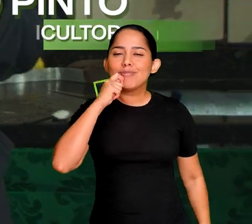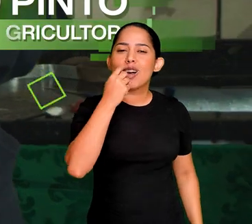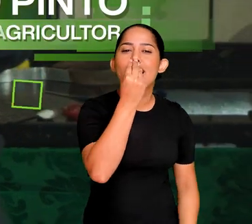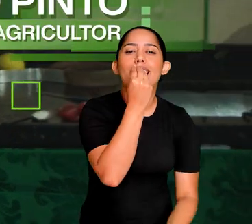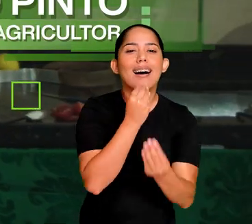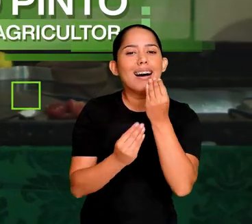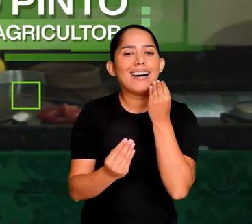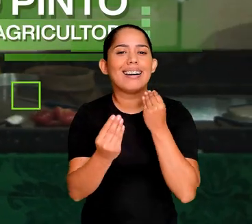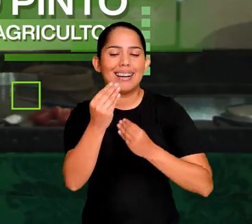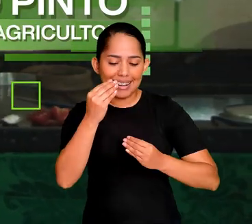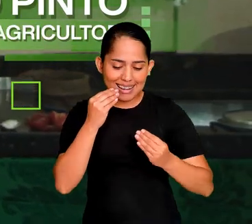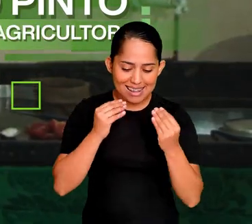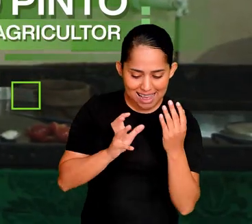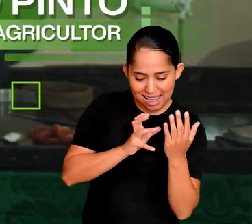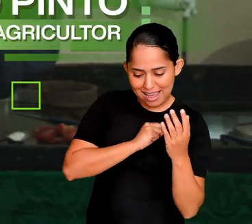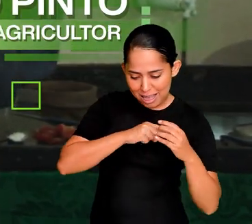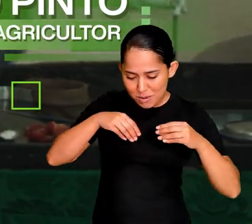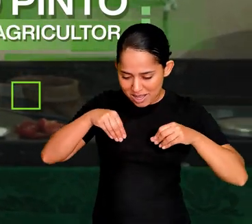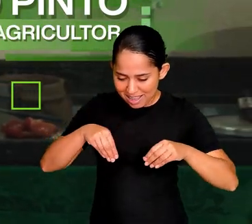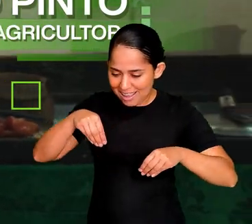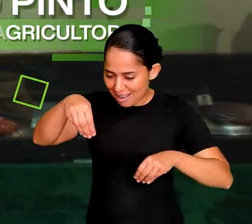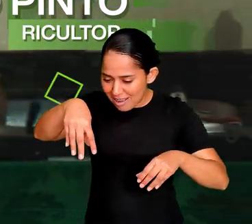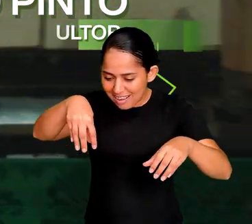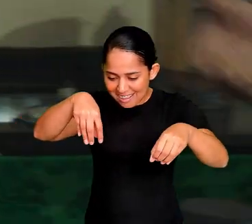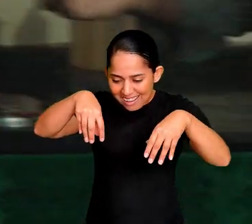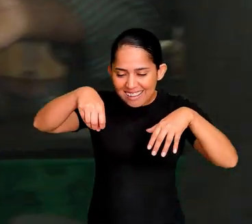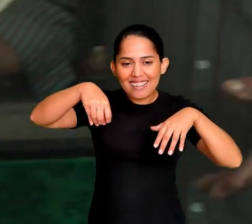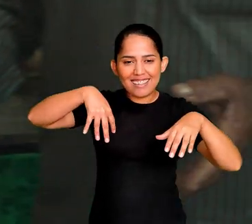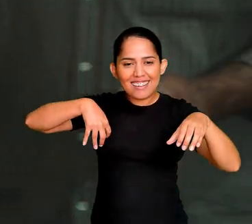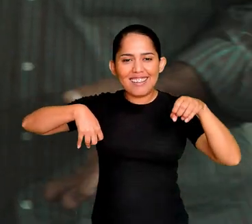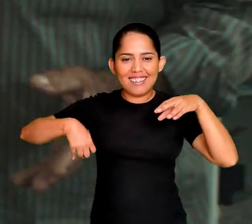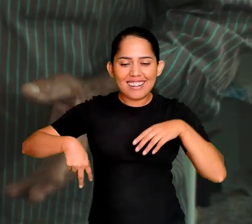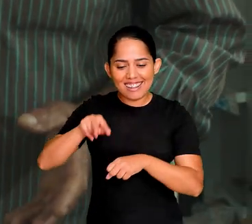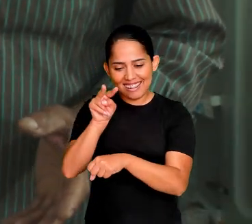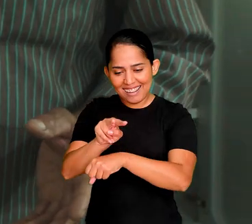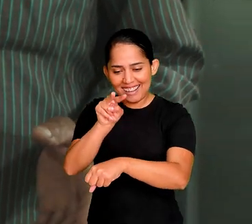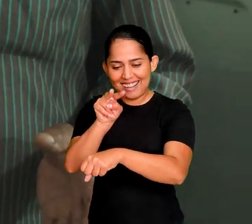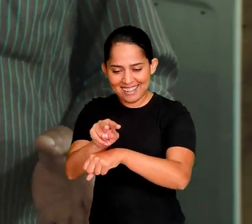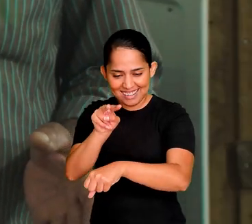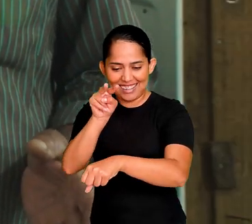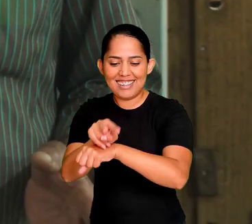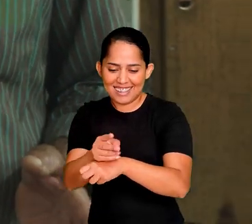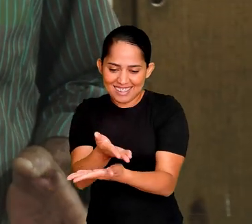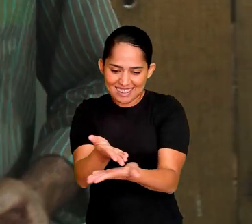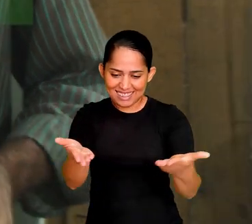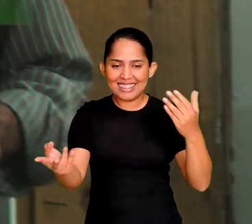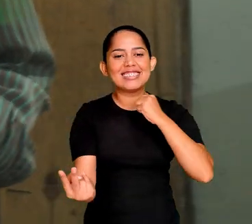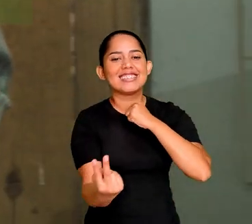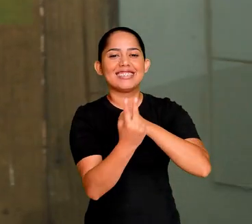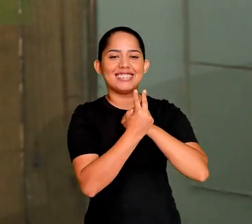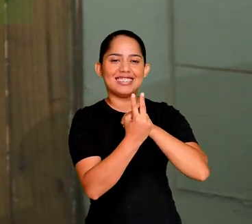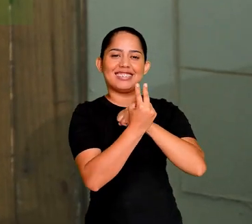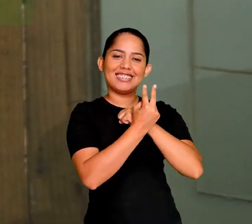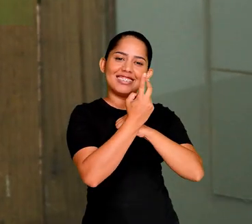pão. Amar a terra e nela botar semente, a gente cultiva ela e